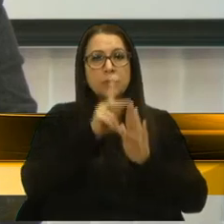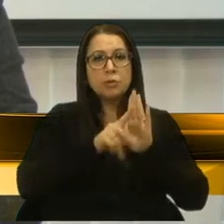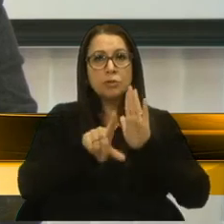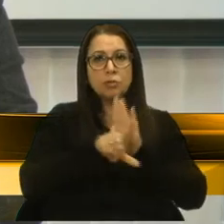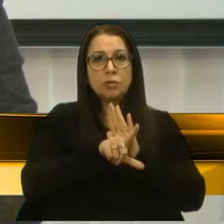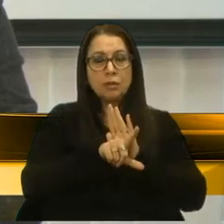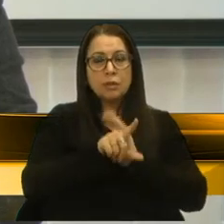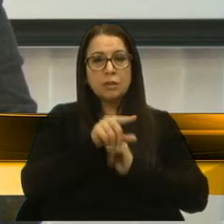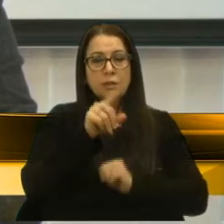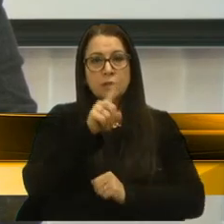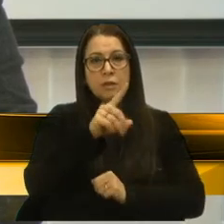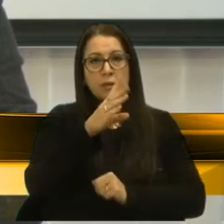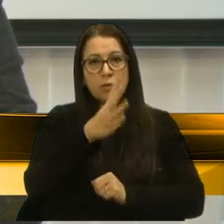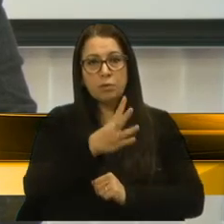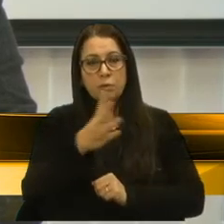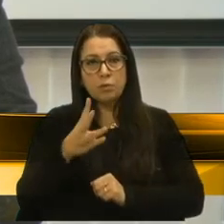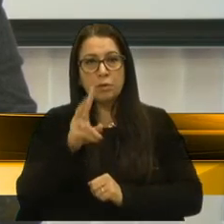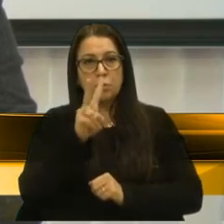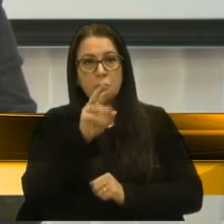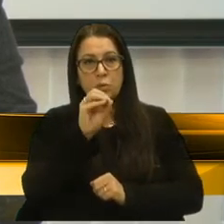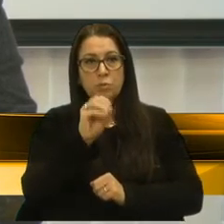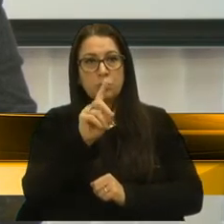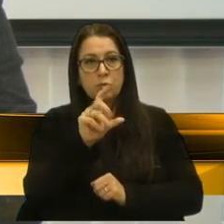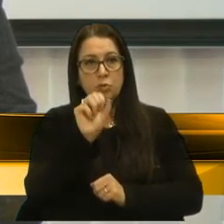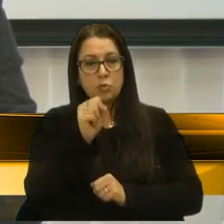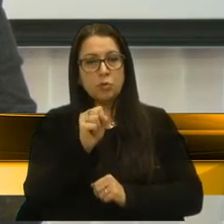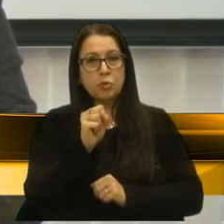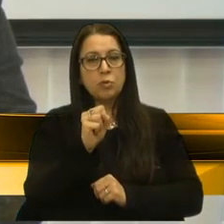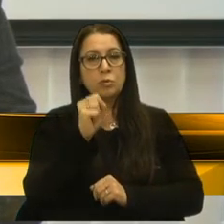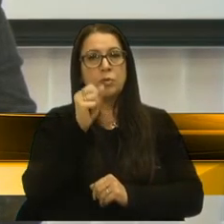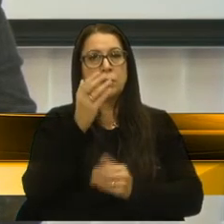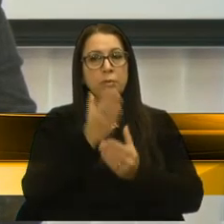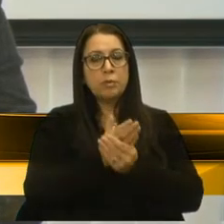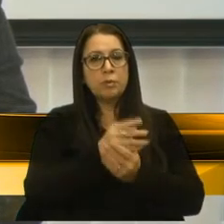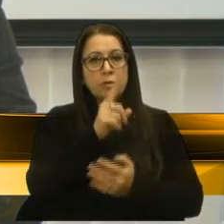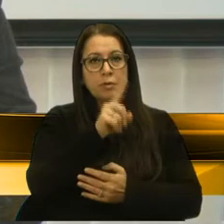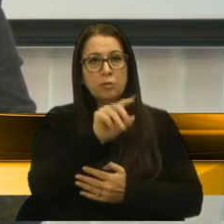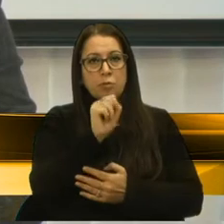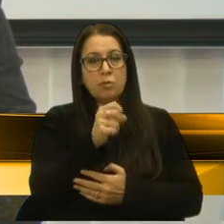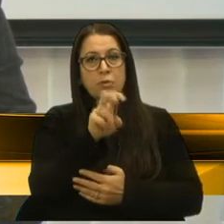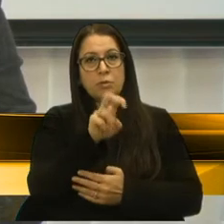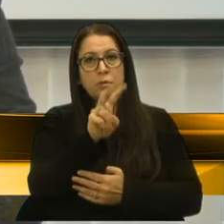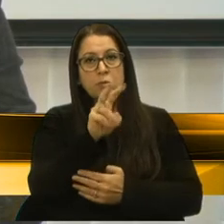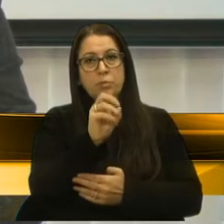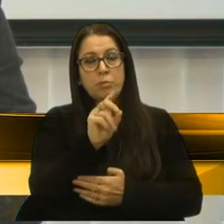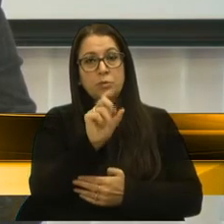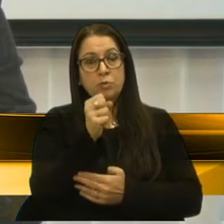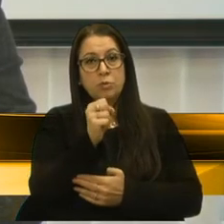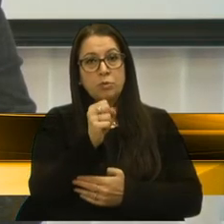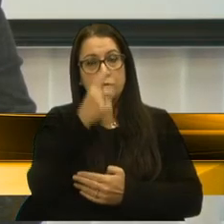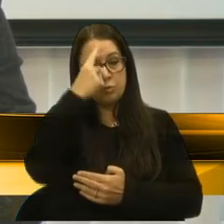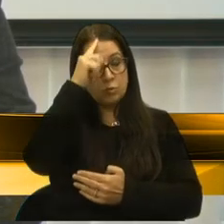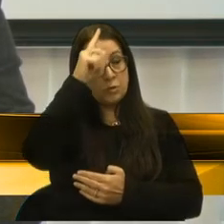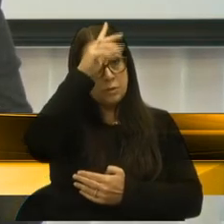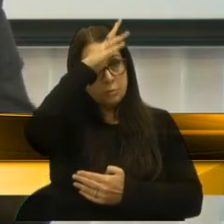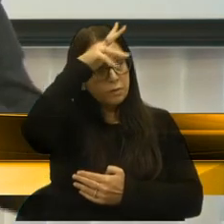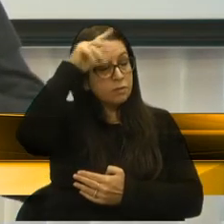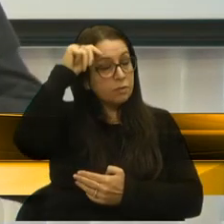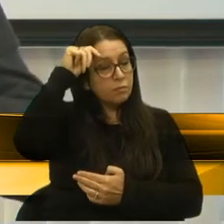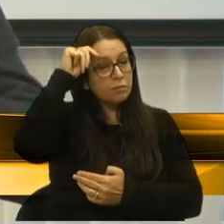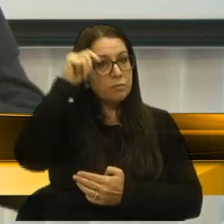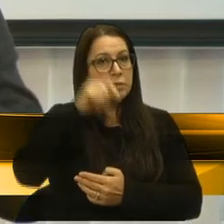Projeto de lei número 144 de 2018, contido no processo número 185 de 2018, de autoria do Poder